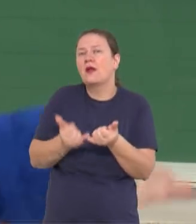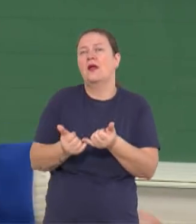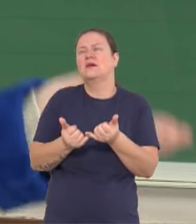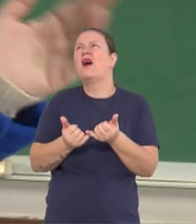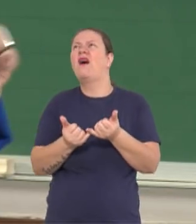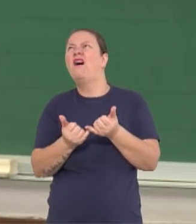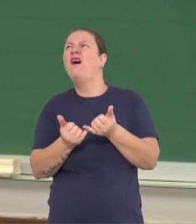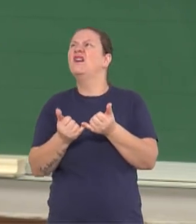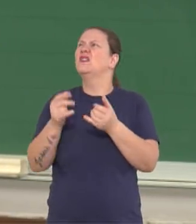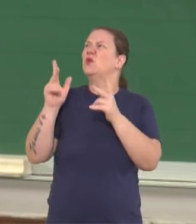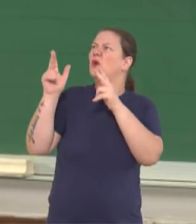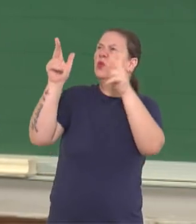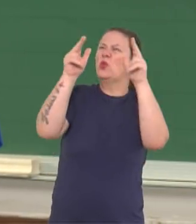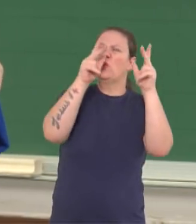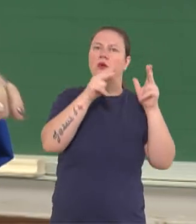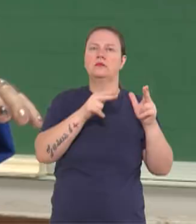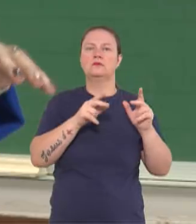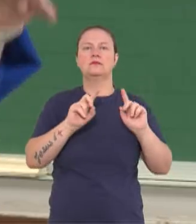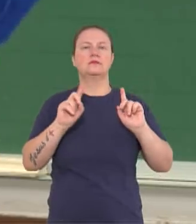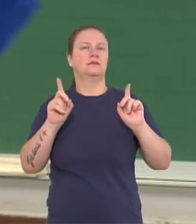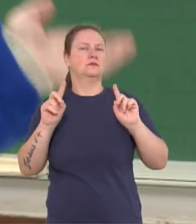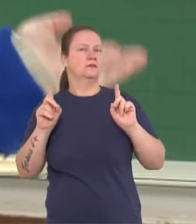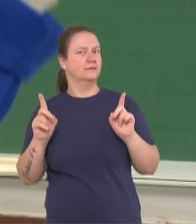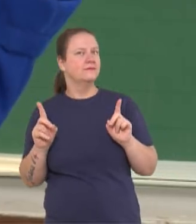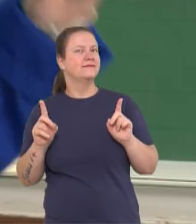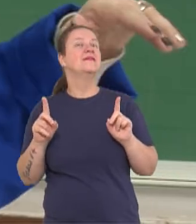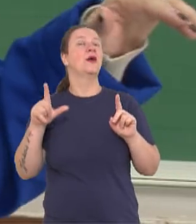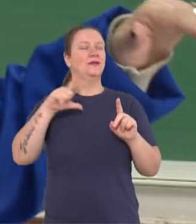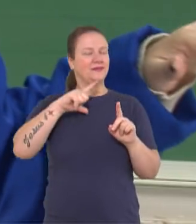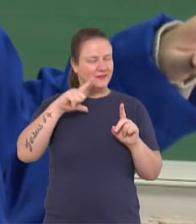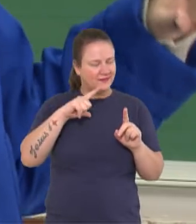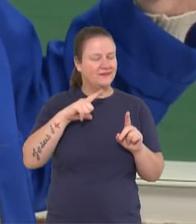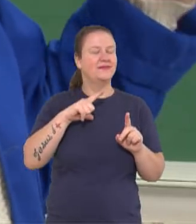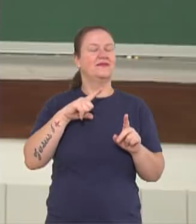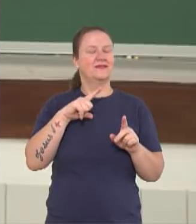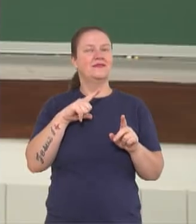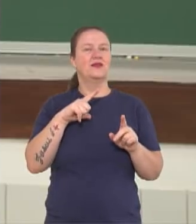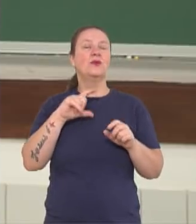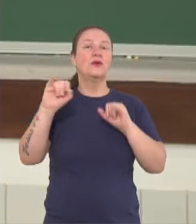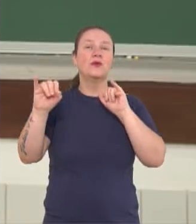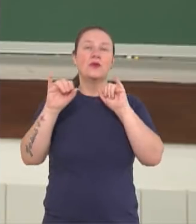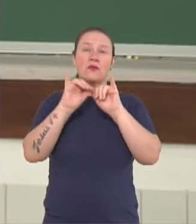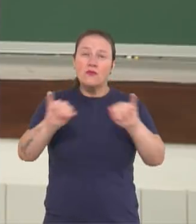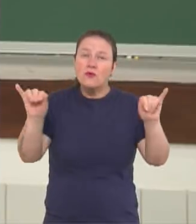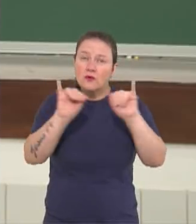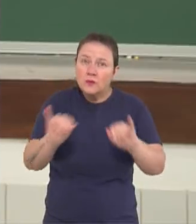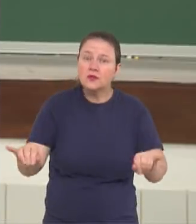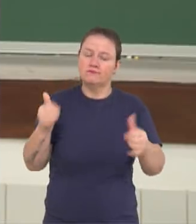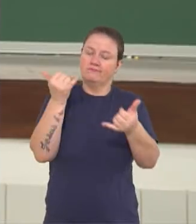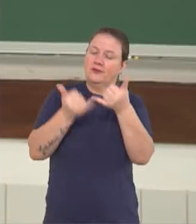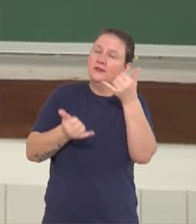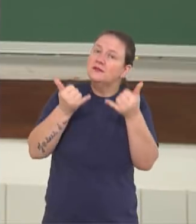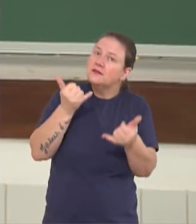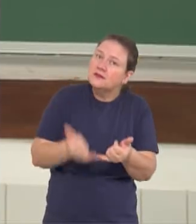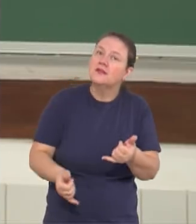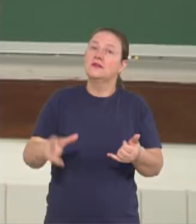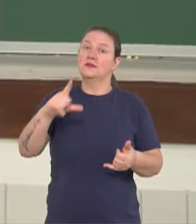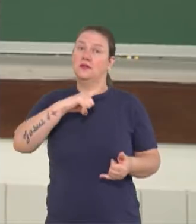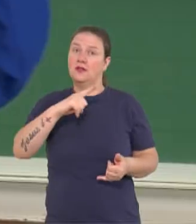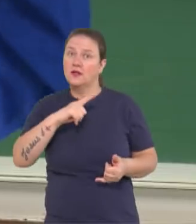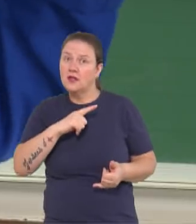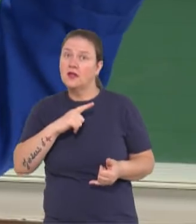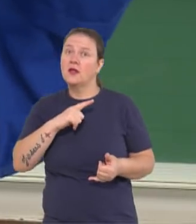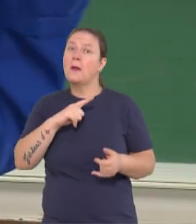E é verdade, alguns textos, especialmente aí a notícia e o texto informativo, eles têm bastante similaridade, né? São